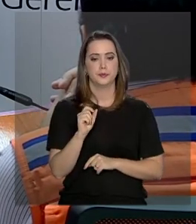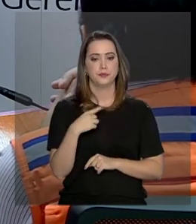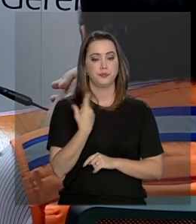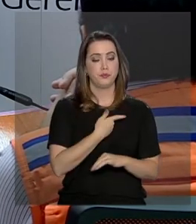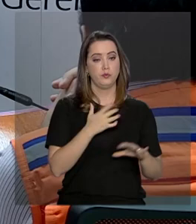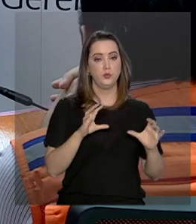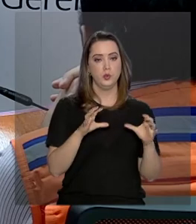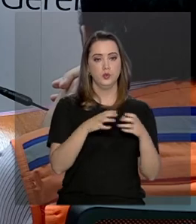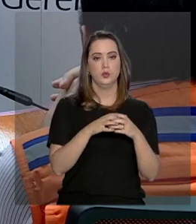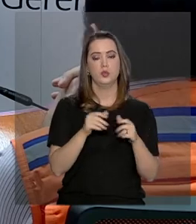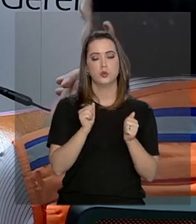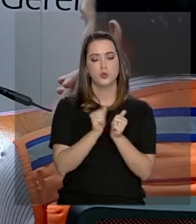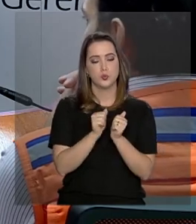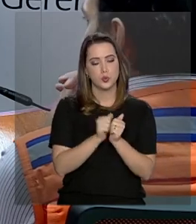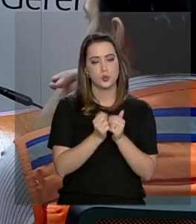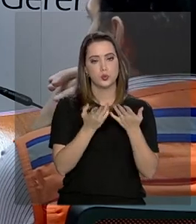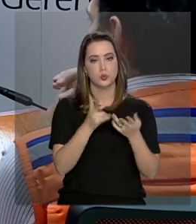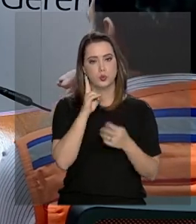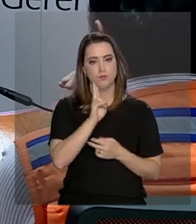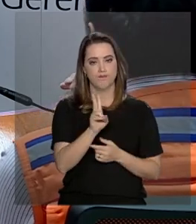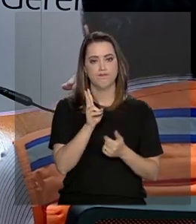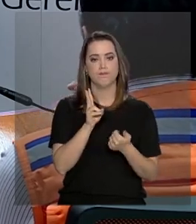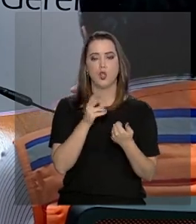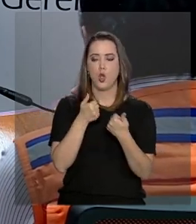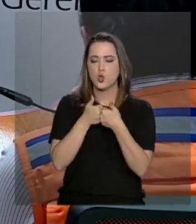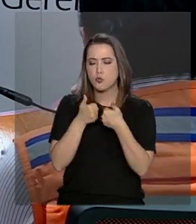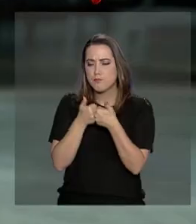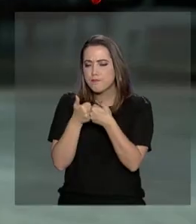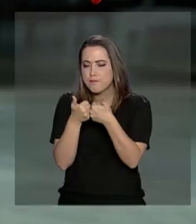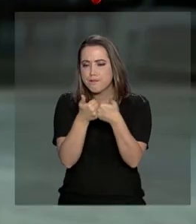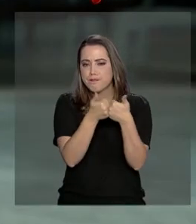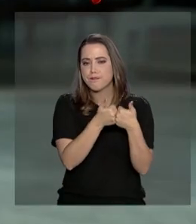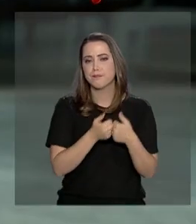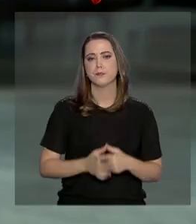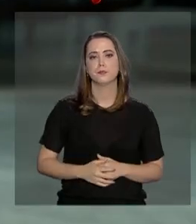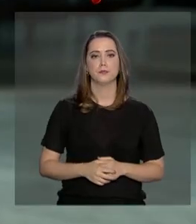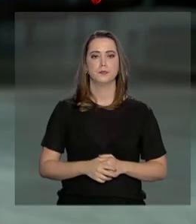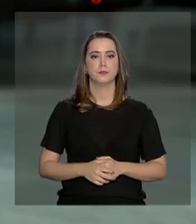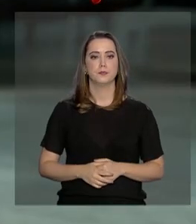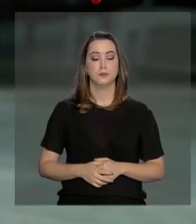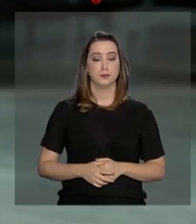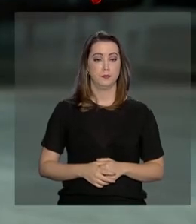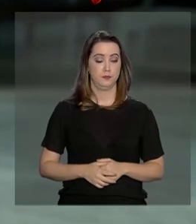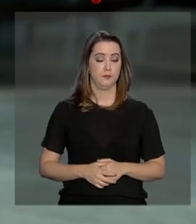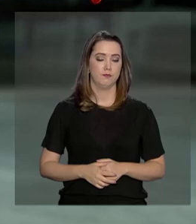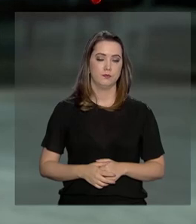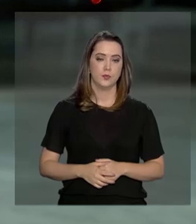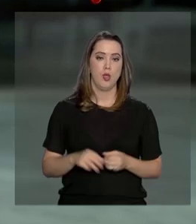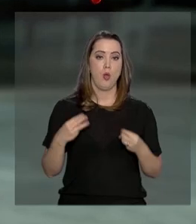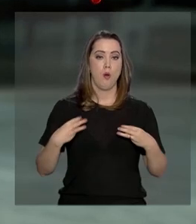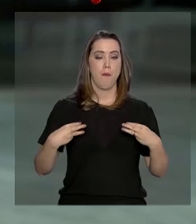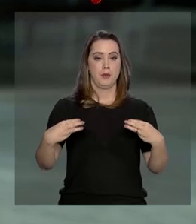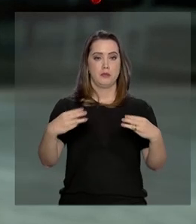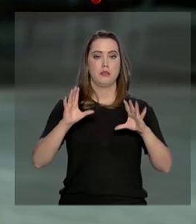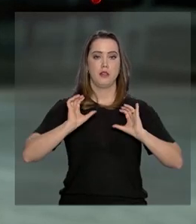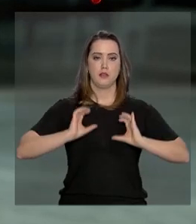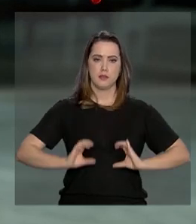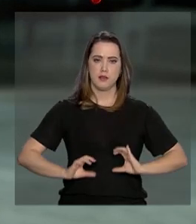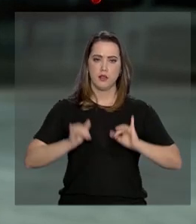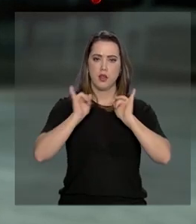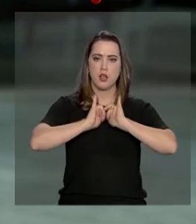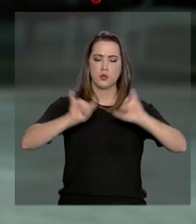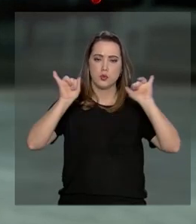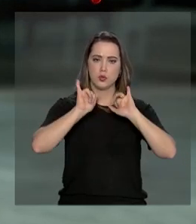A nossa equipe também está acompanhando, né, muito, muito de perto. E o Ministério da Cidadania também anunciou